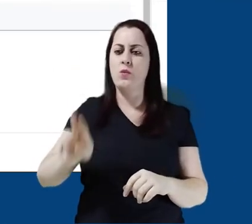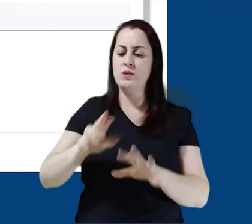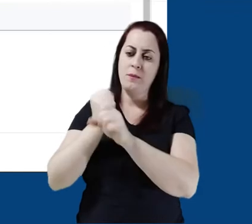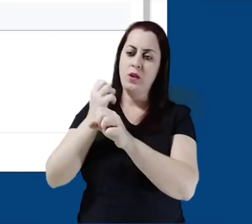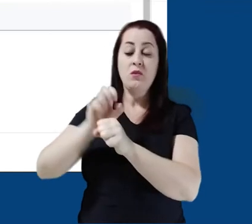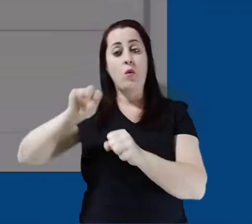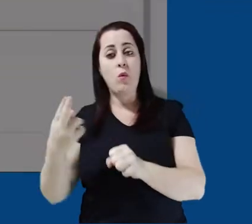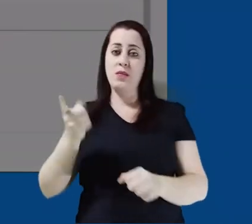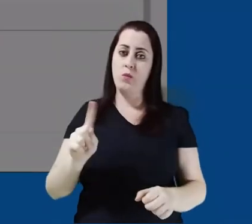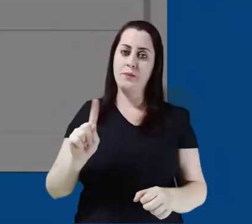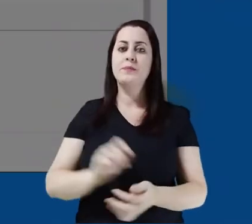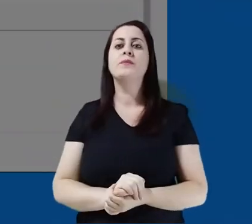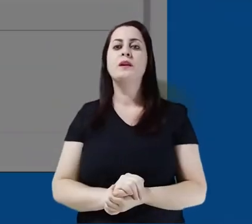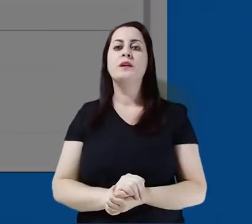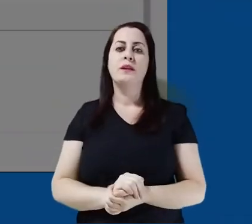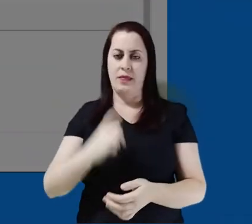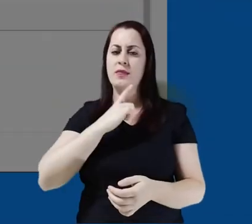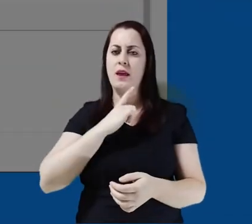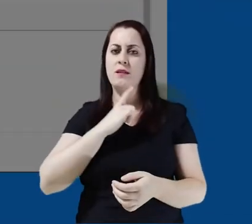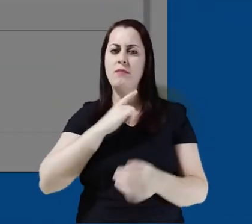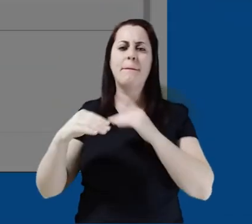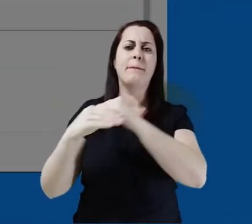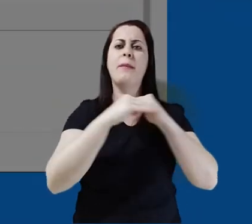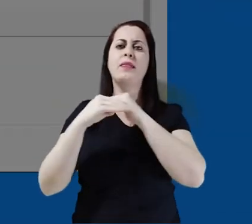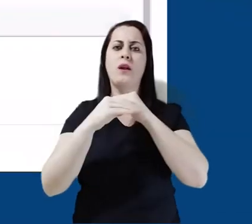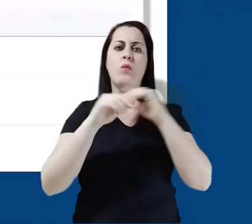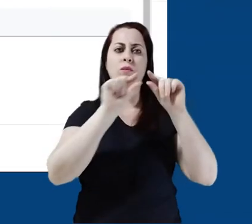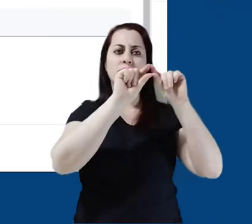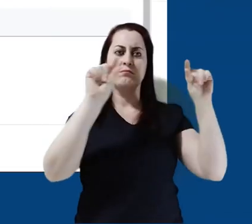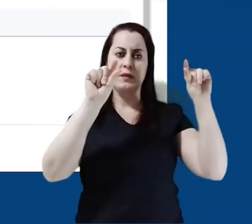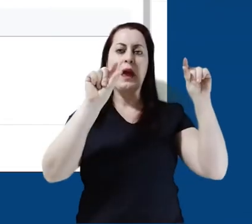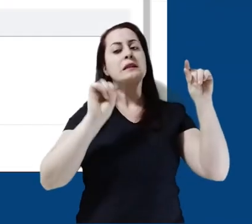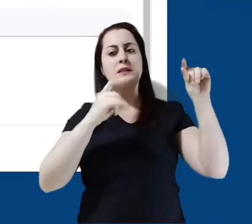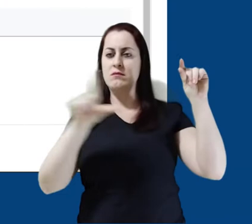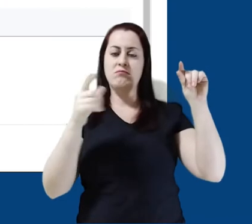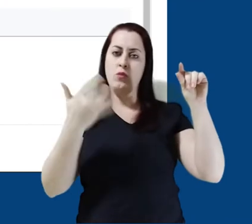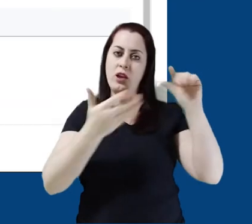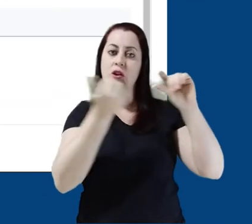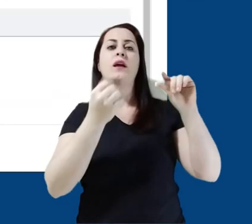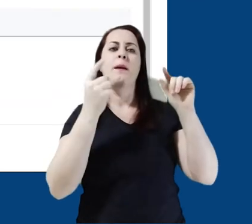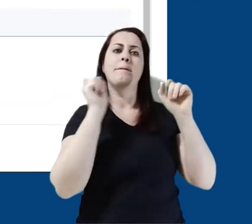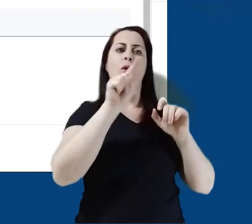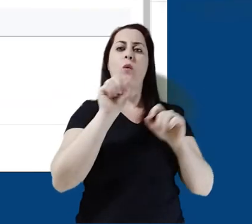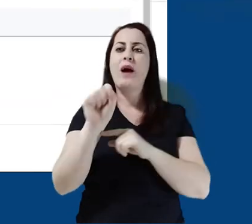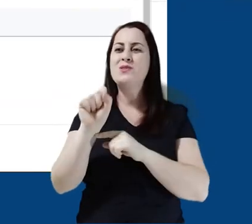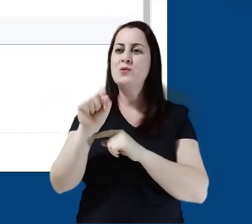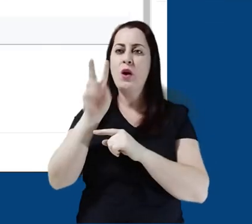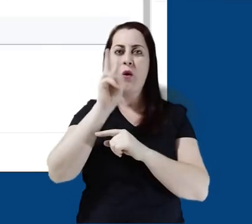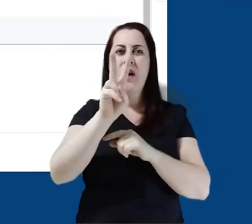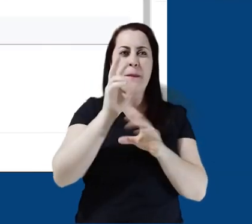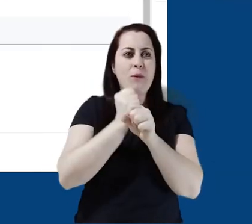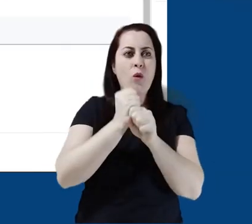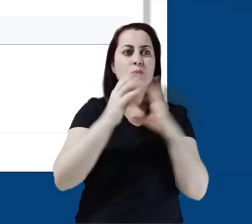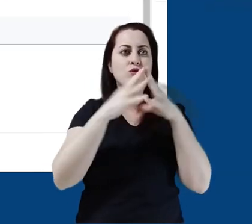utilizar a pontuação ou não ela vem ativado como padrão se desativarmos usando o botão azul é possível perceber que o campo dos